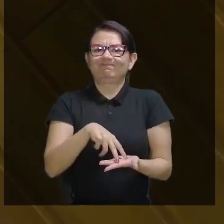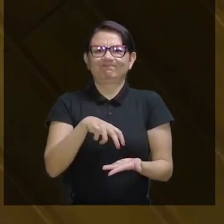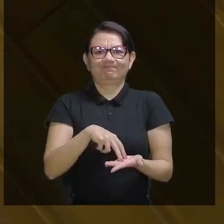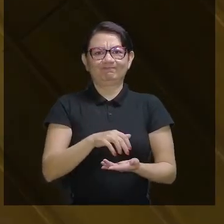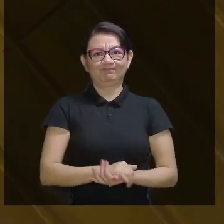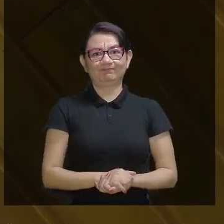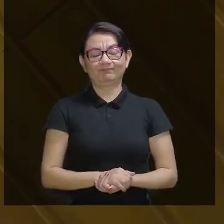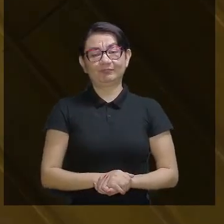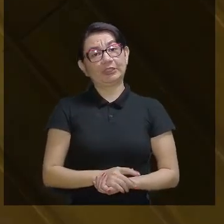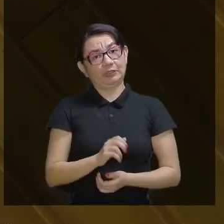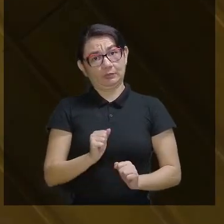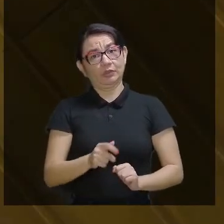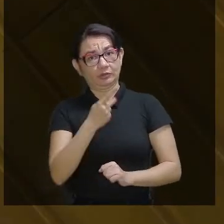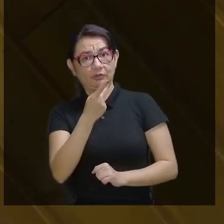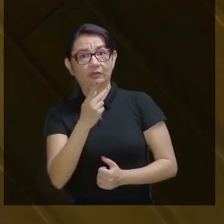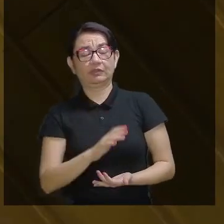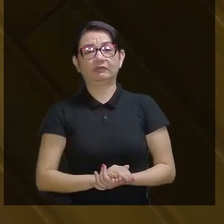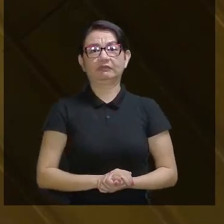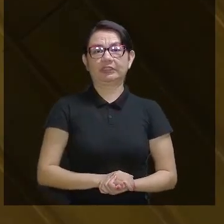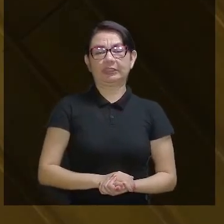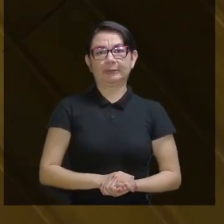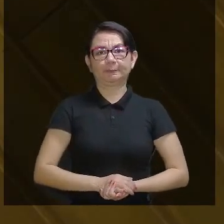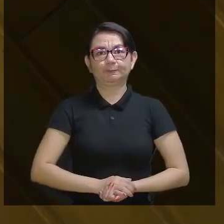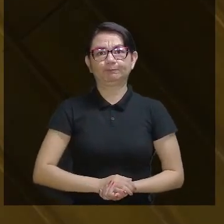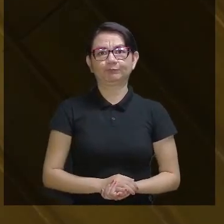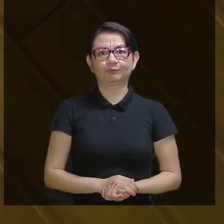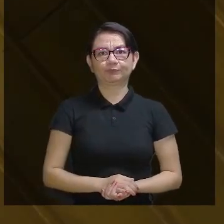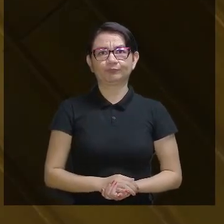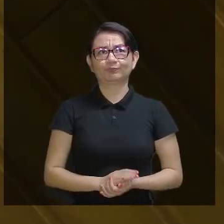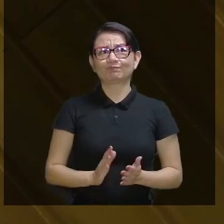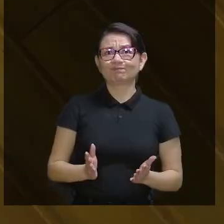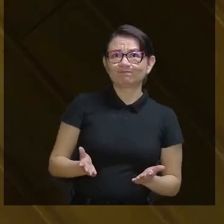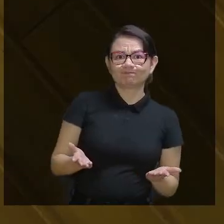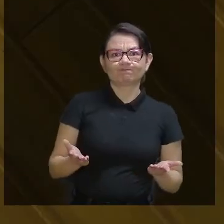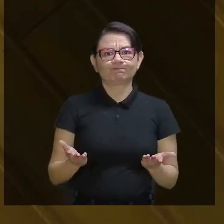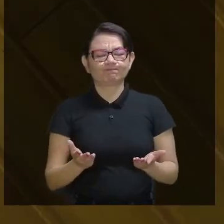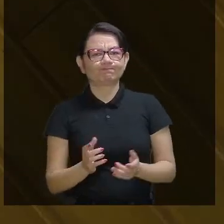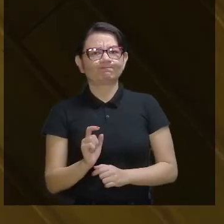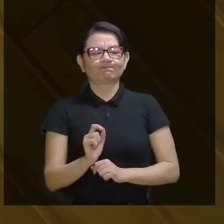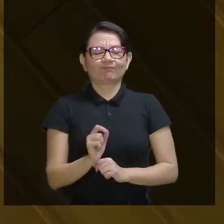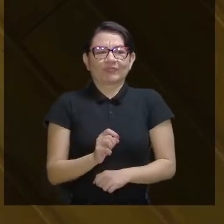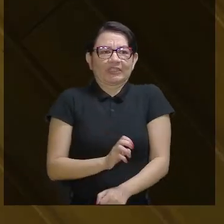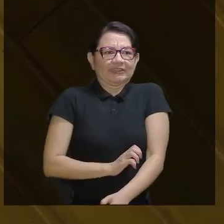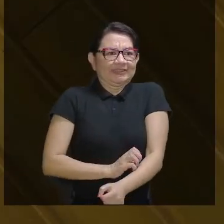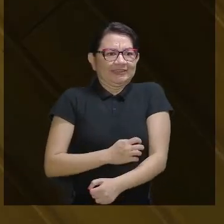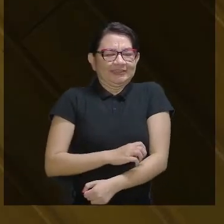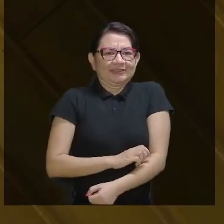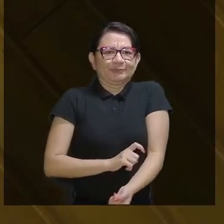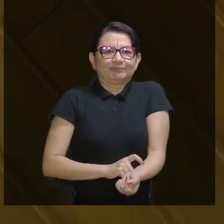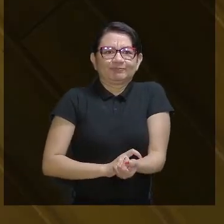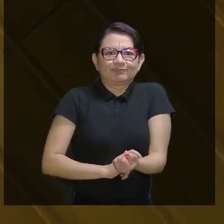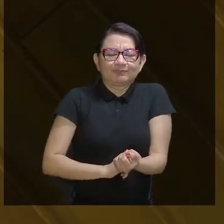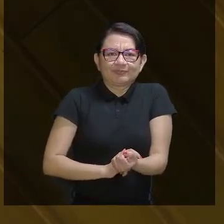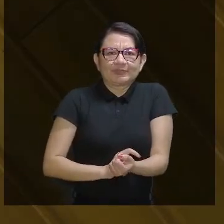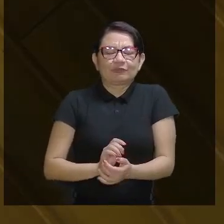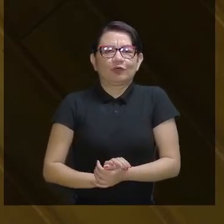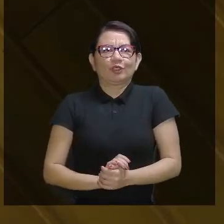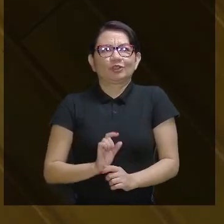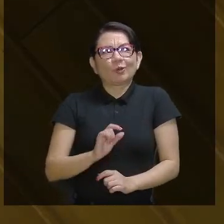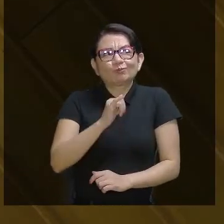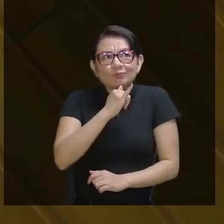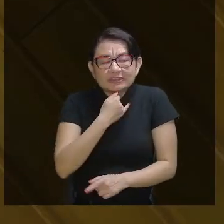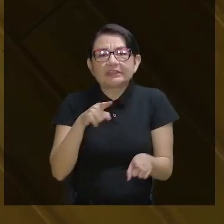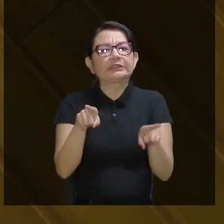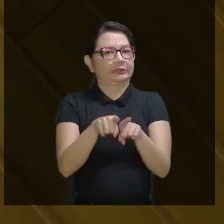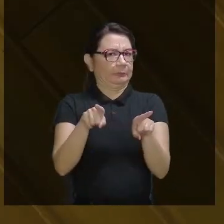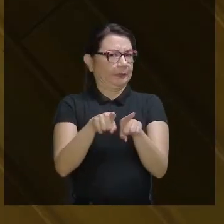que, ultimamente, eu tenho ficado pouco ansiosa e triste antes de fazer isso.